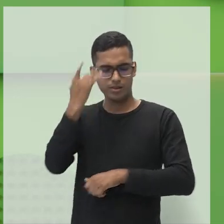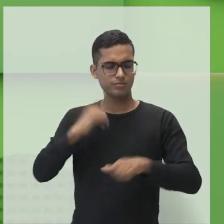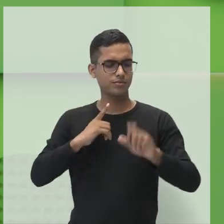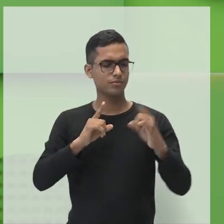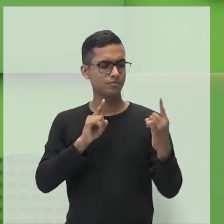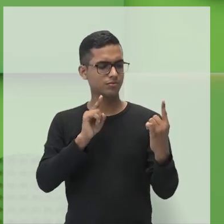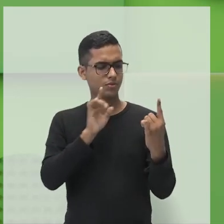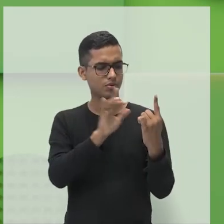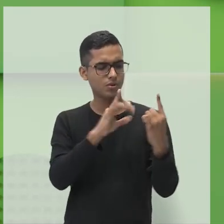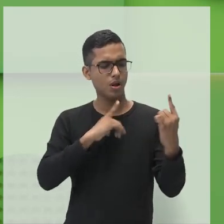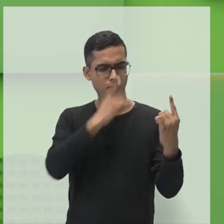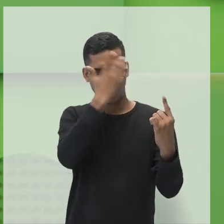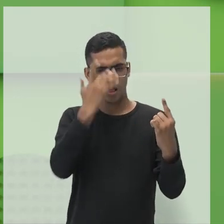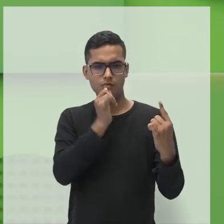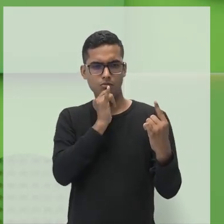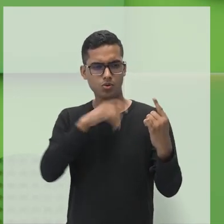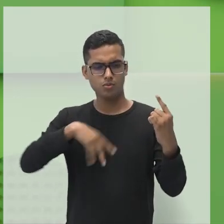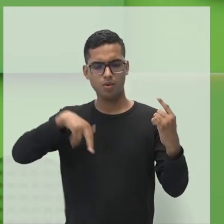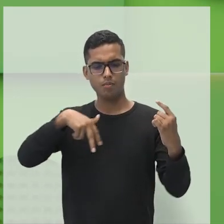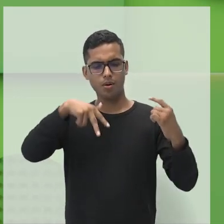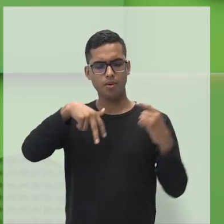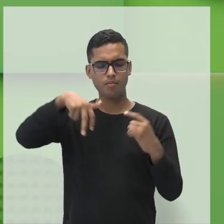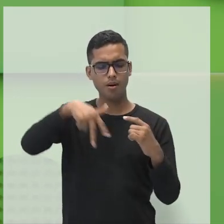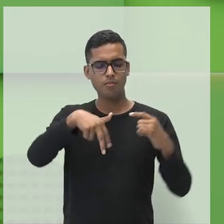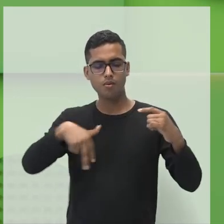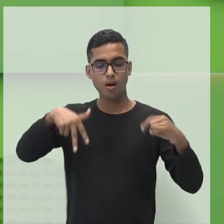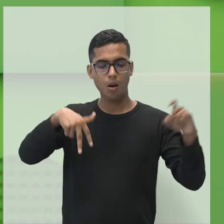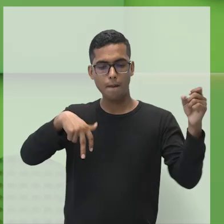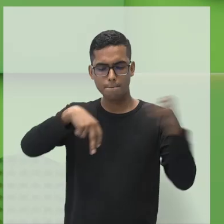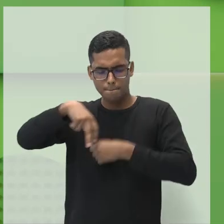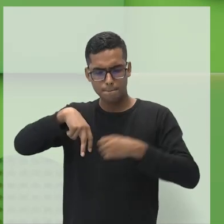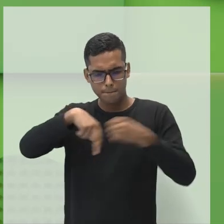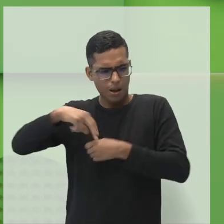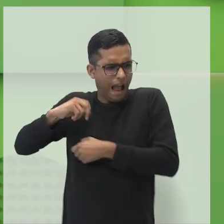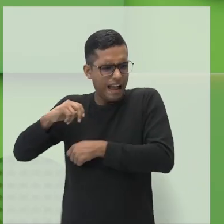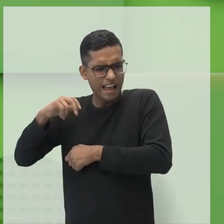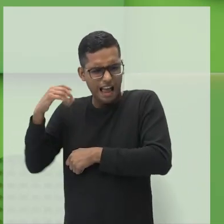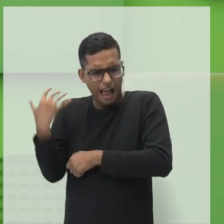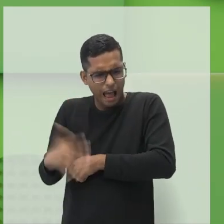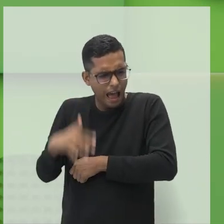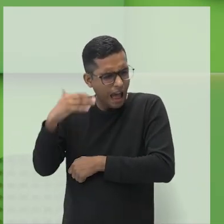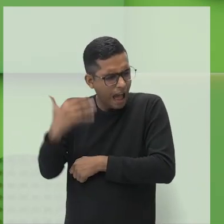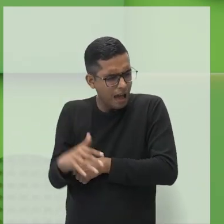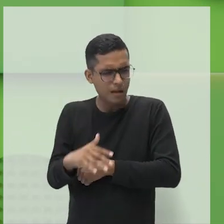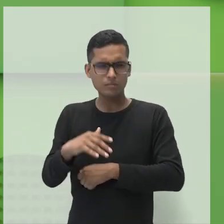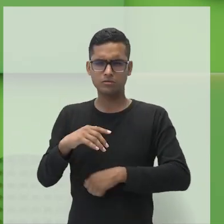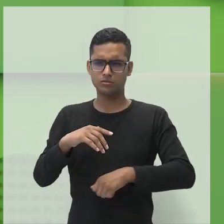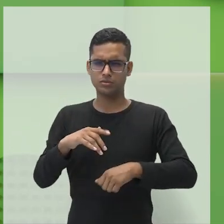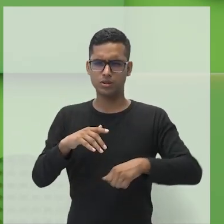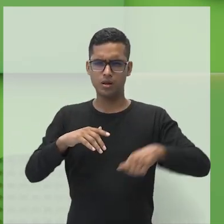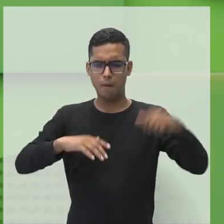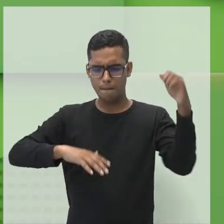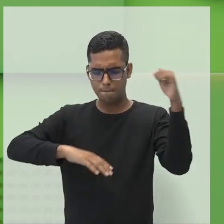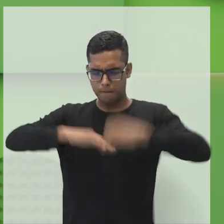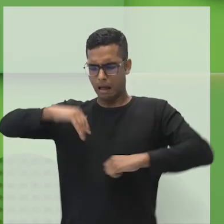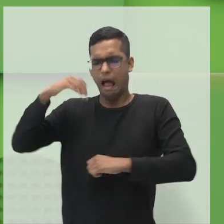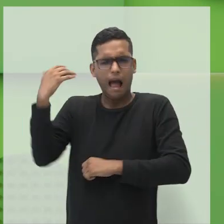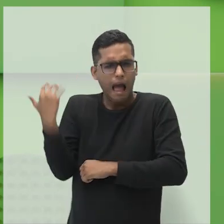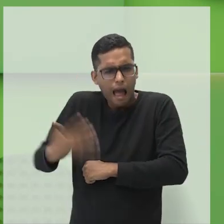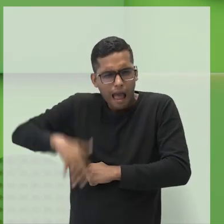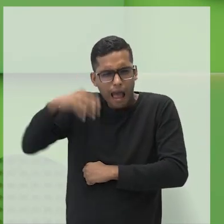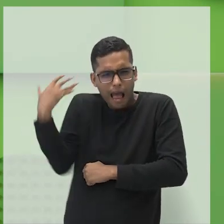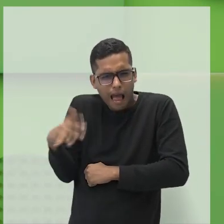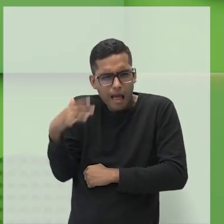reflexa que passou por milésimas de segundo do cérebro até o músculo daquele membro abatido, né,